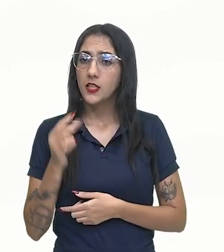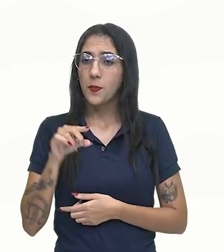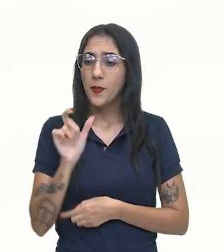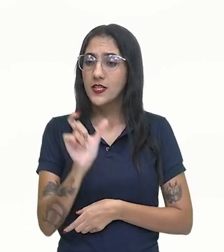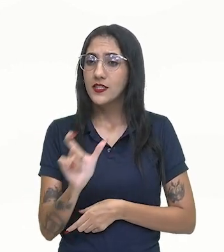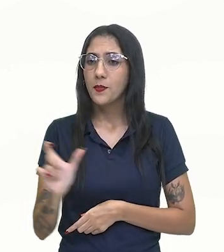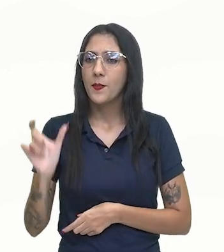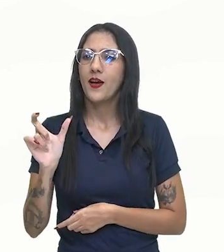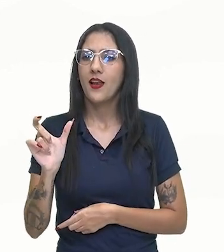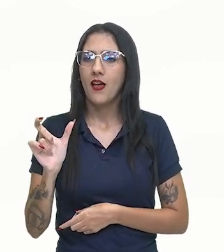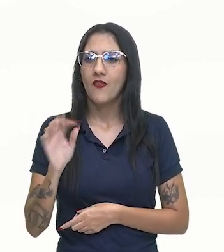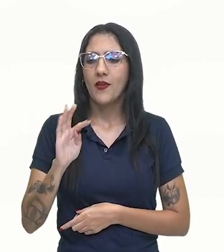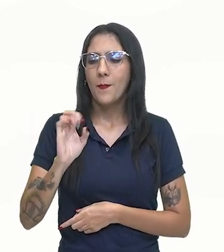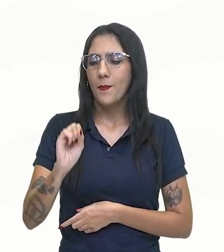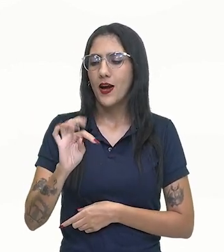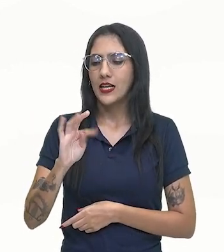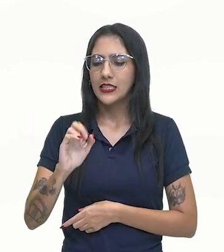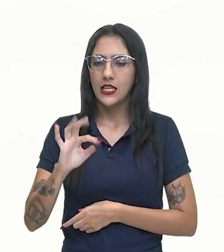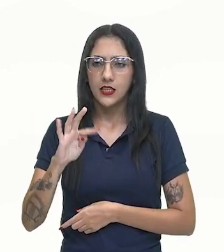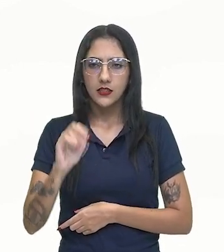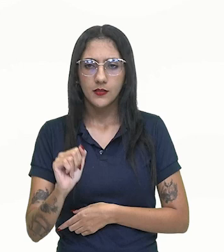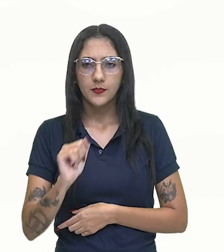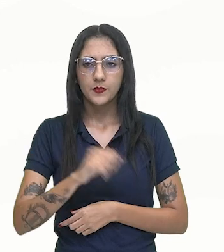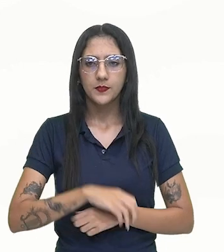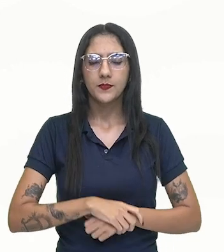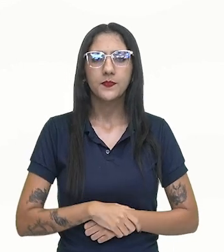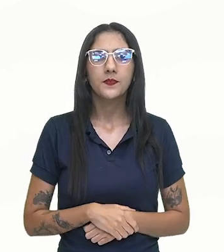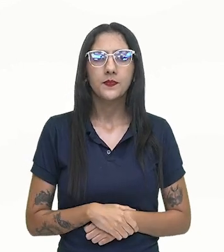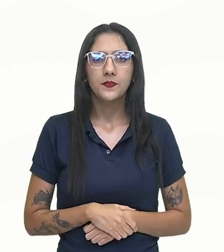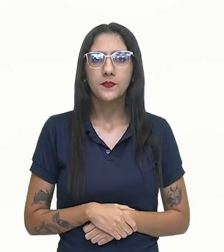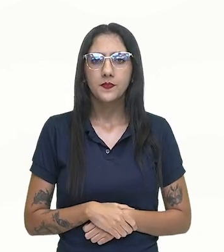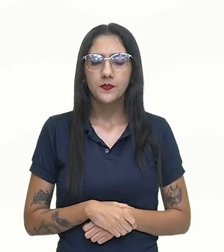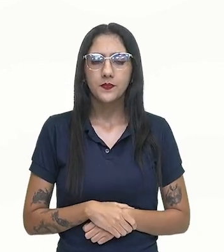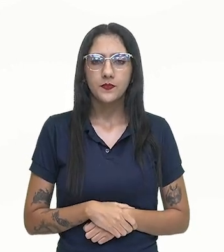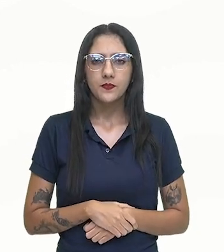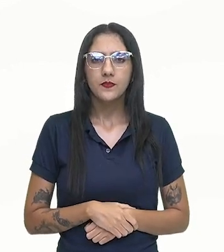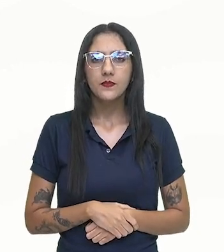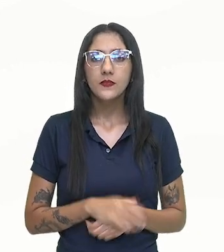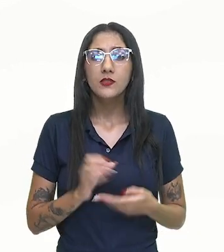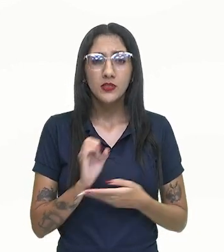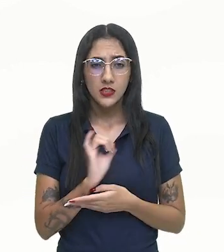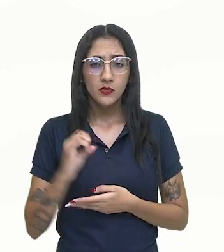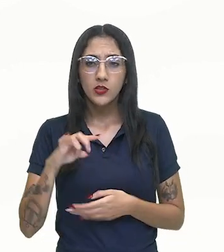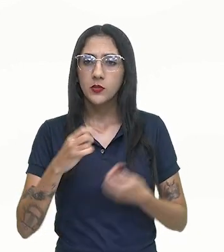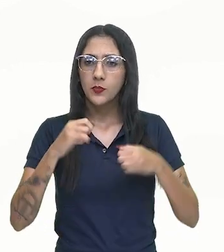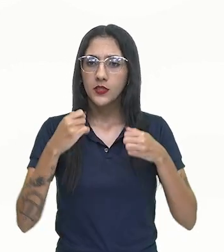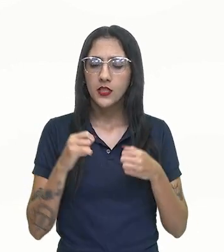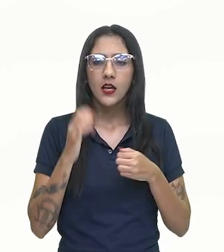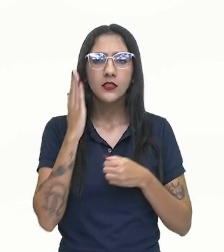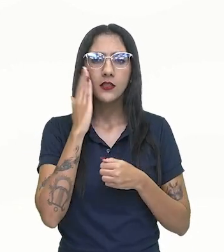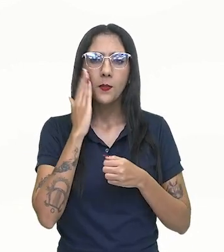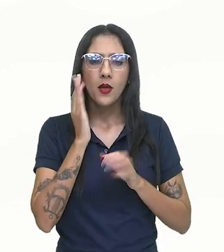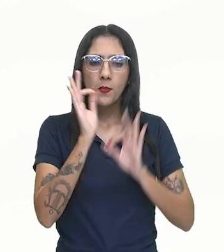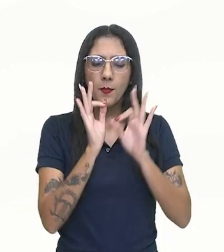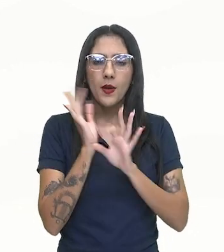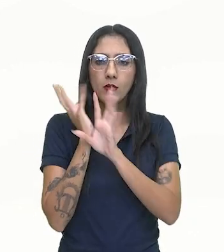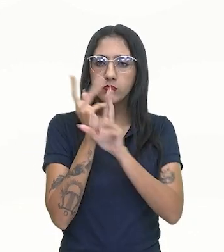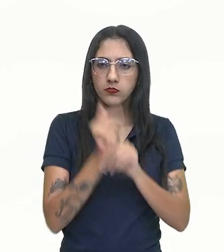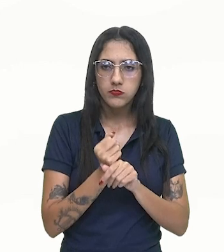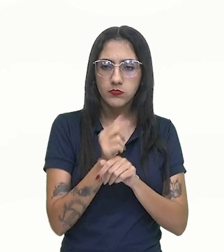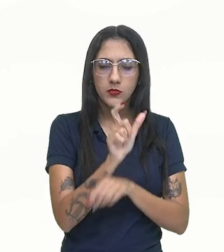palavra batata, tá? Então, sempre que você precisar calcular os anagramas de uma